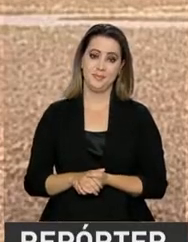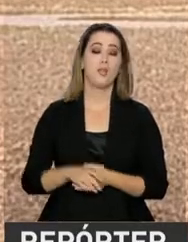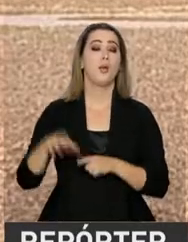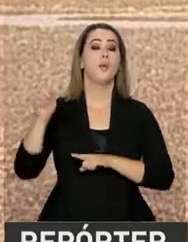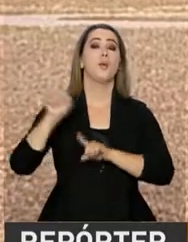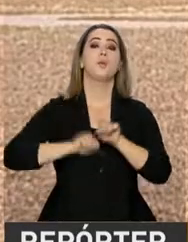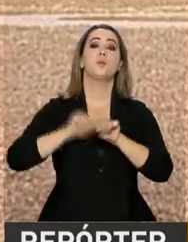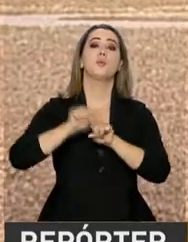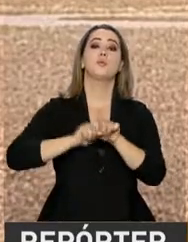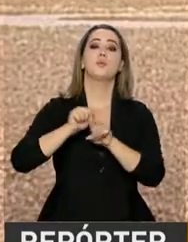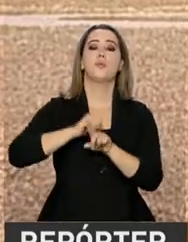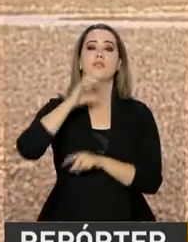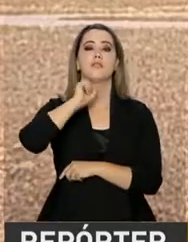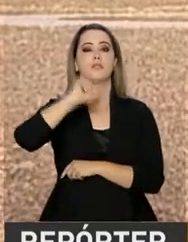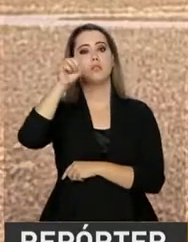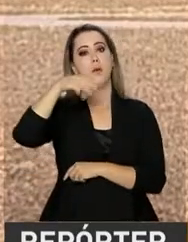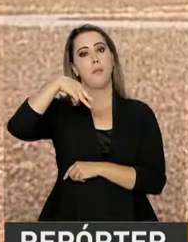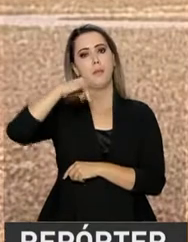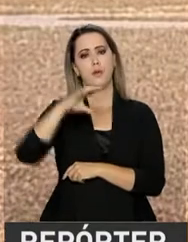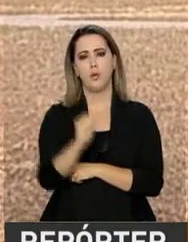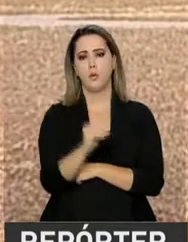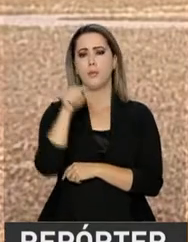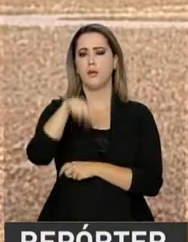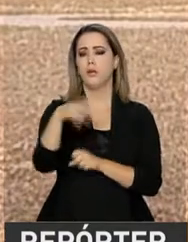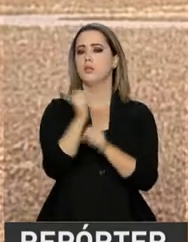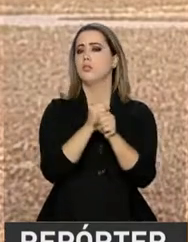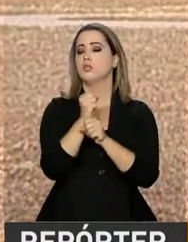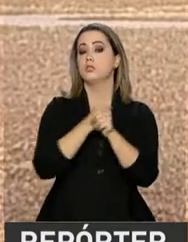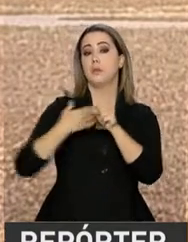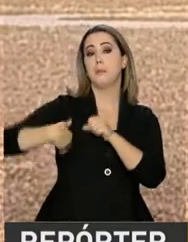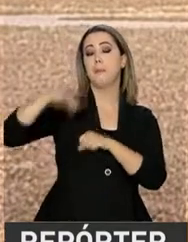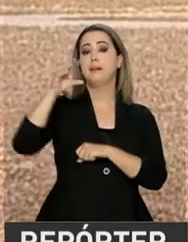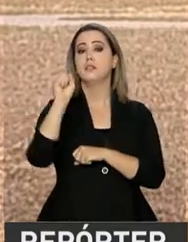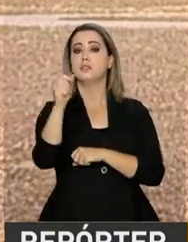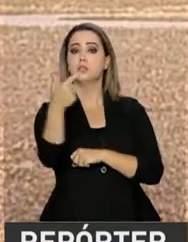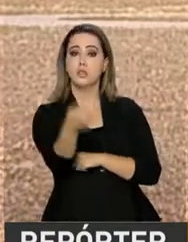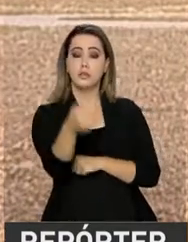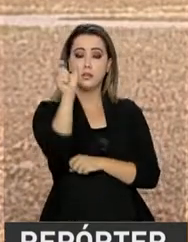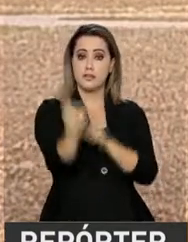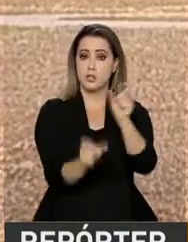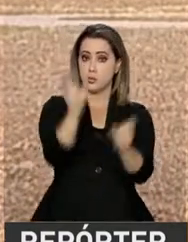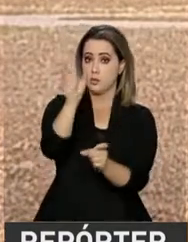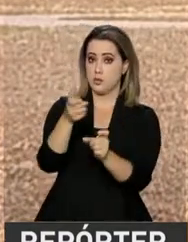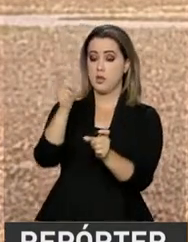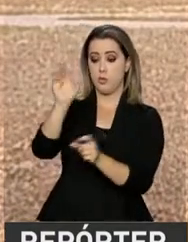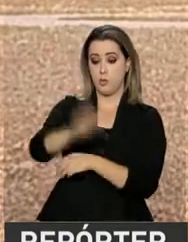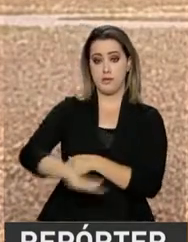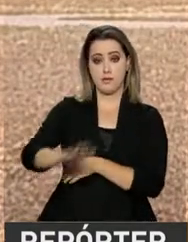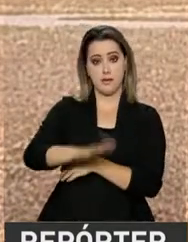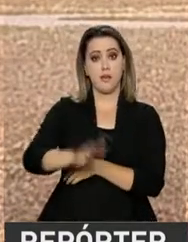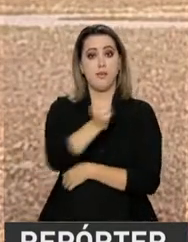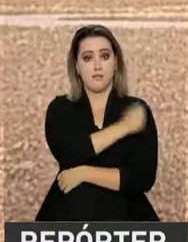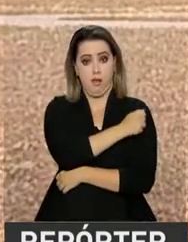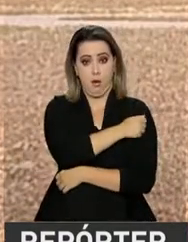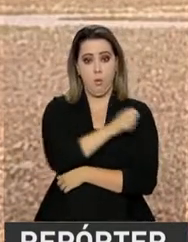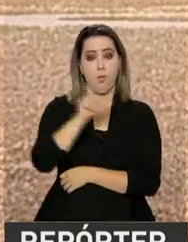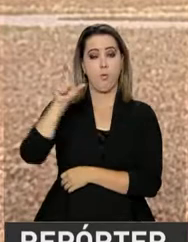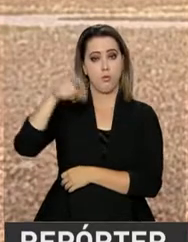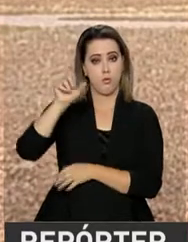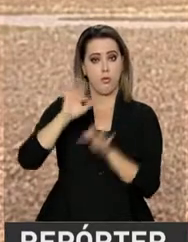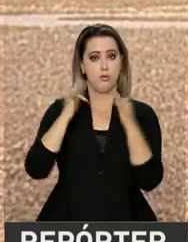meses de abril e maio deste ano mais de 87% dos alunos compareceram às aulas regularmente